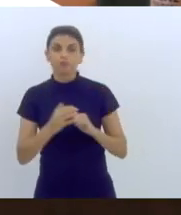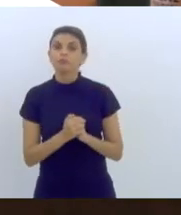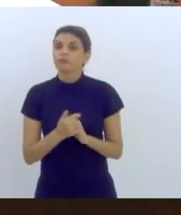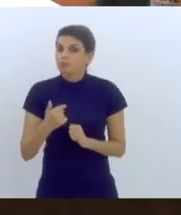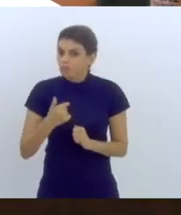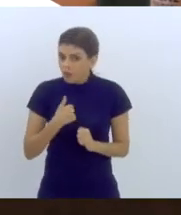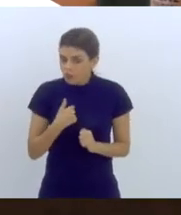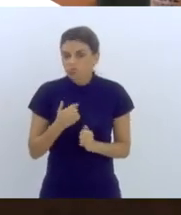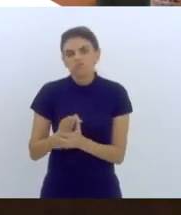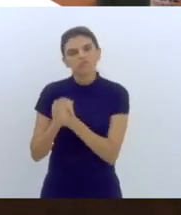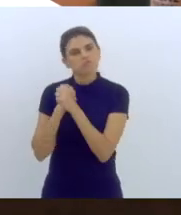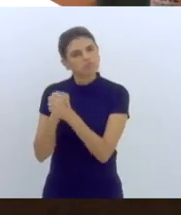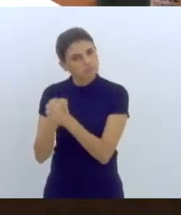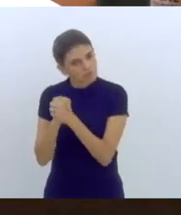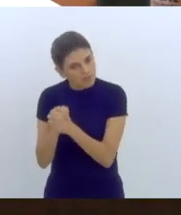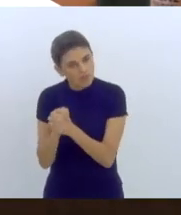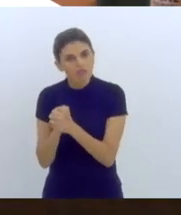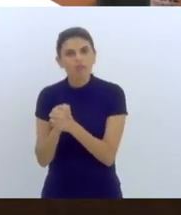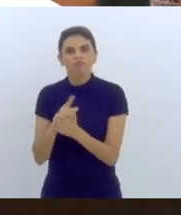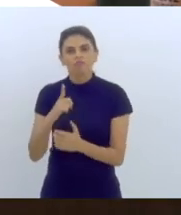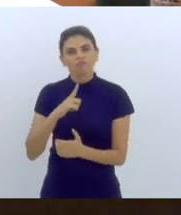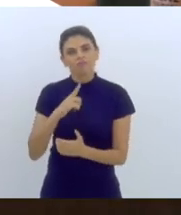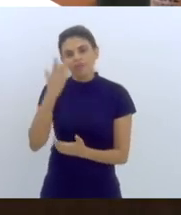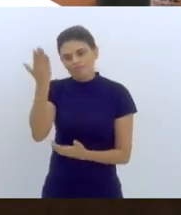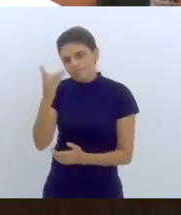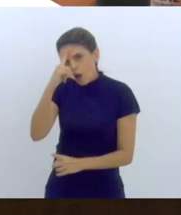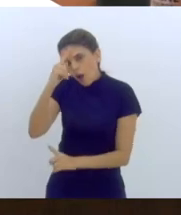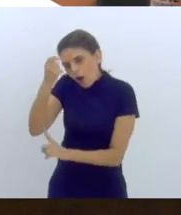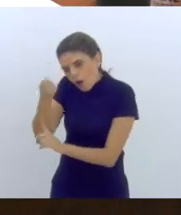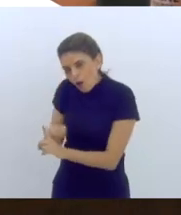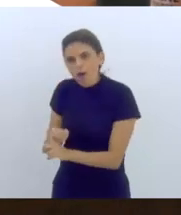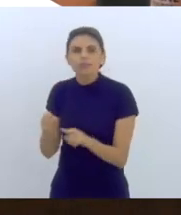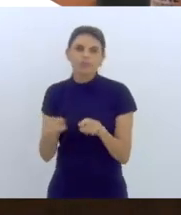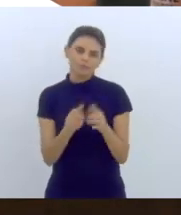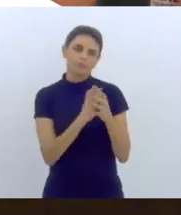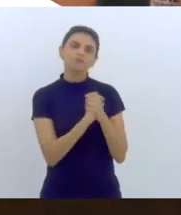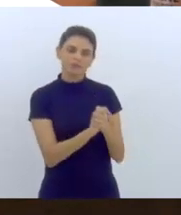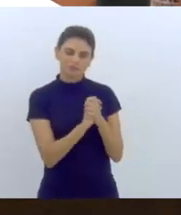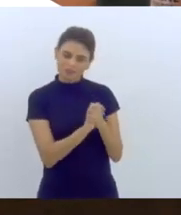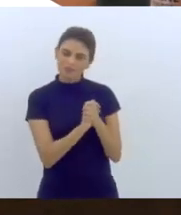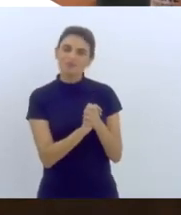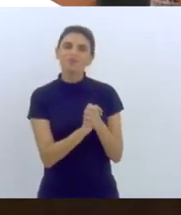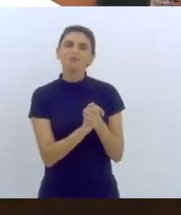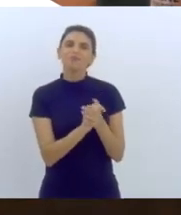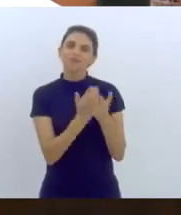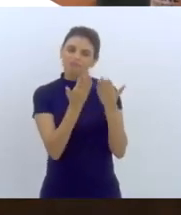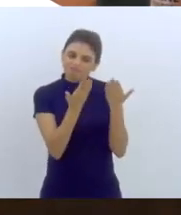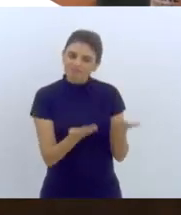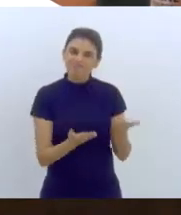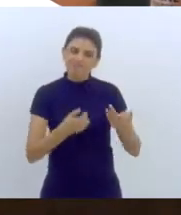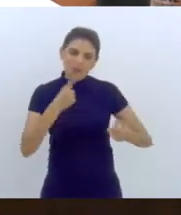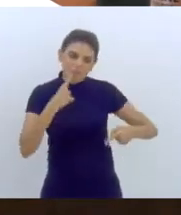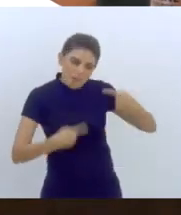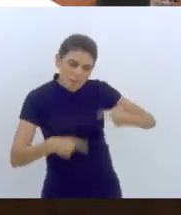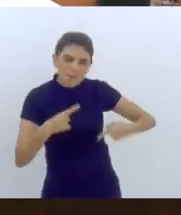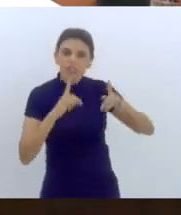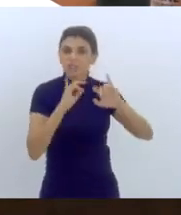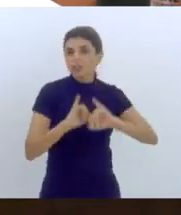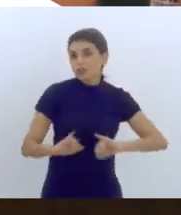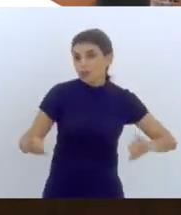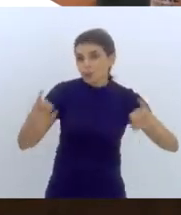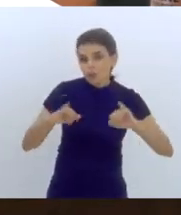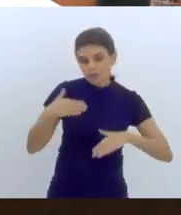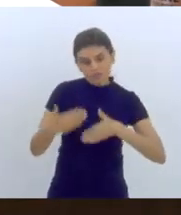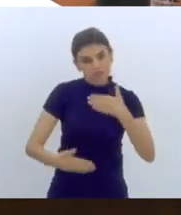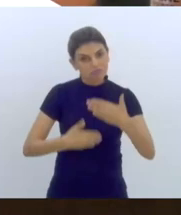parabenizo, é uma honra ter a sua presidência nesse momento e parabenizo pela divulgação, pela forma como está